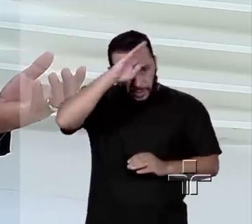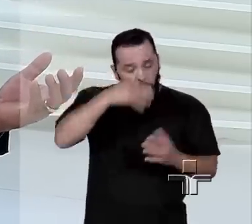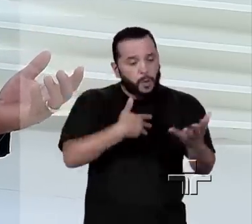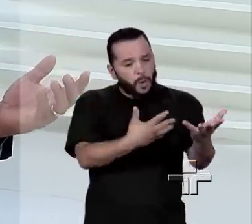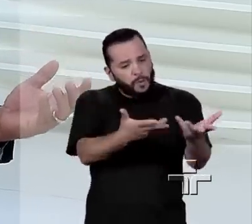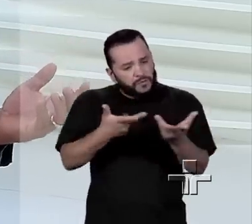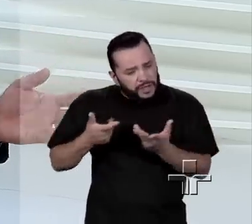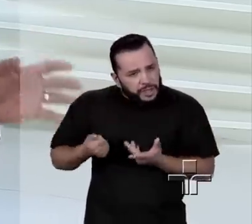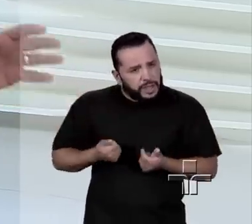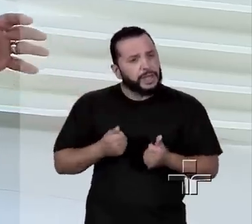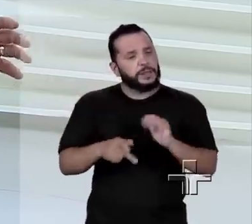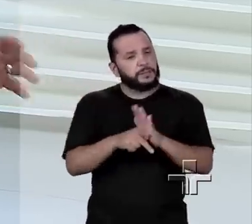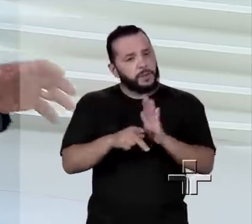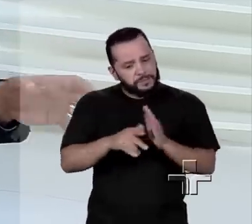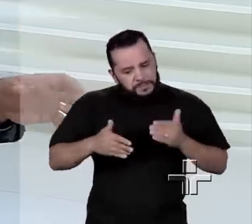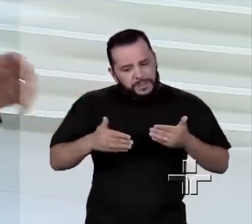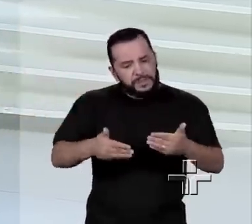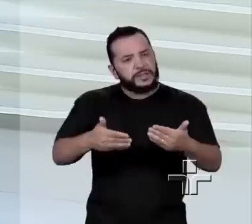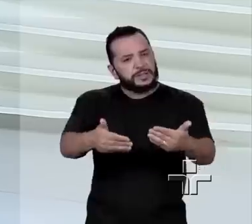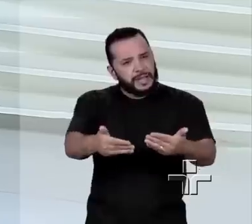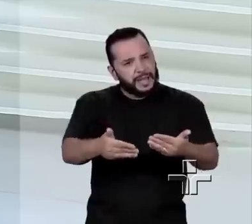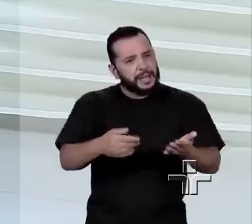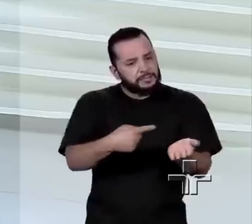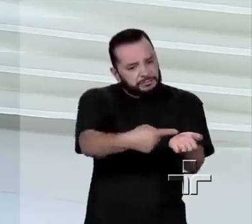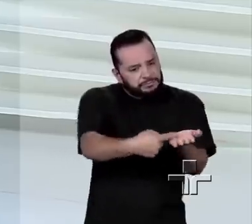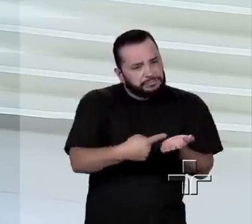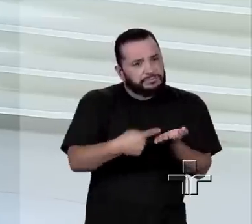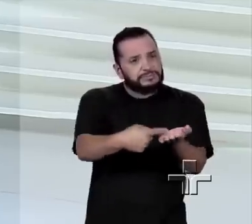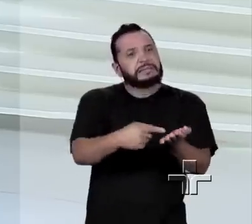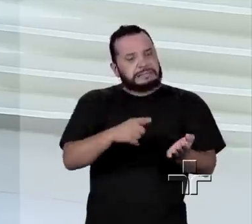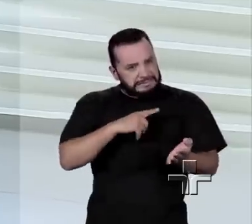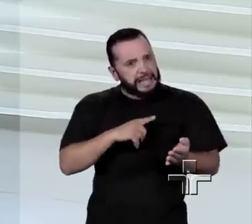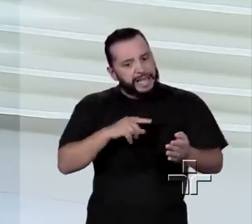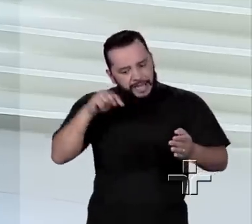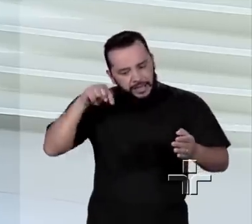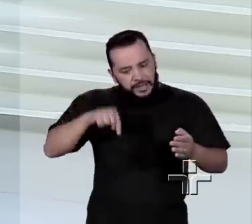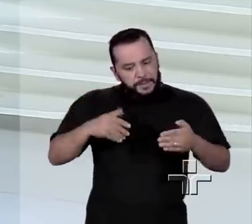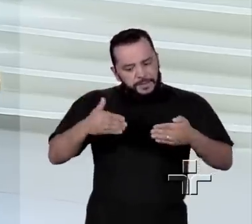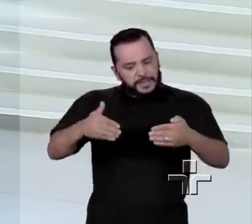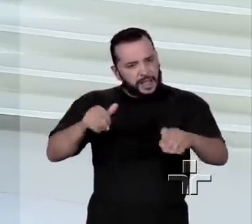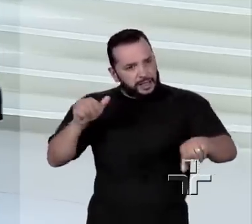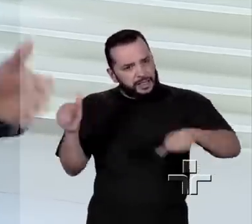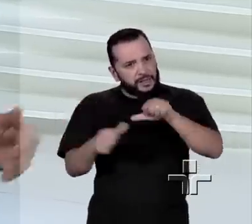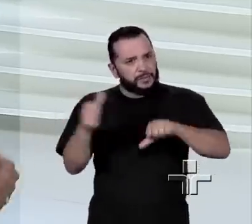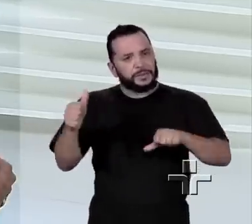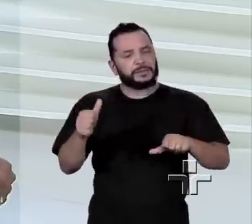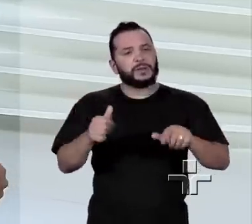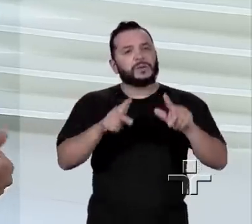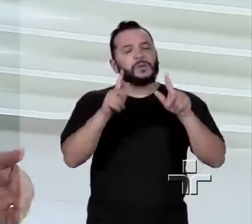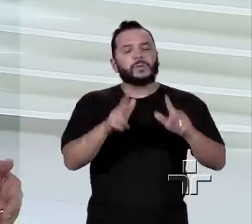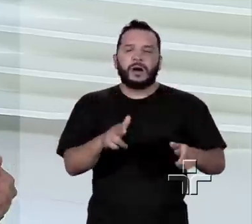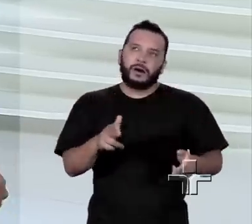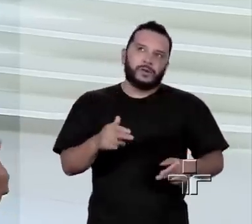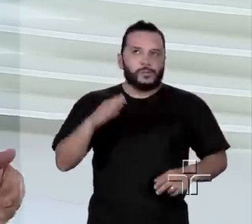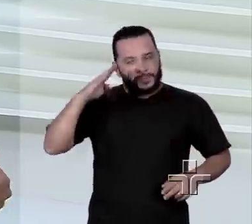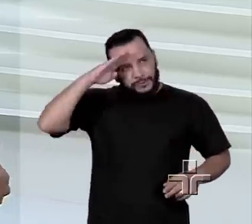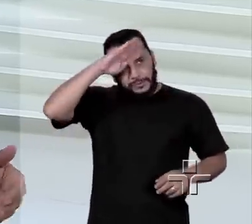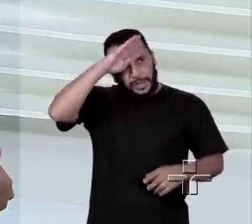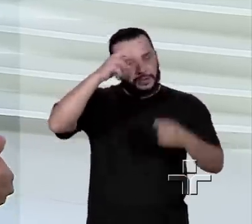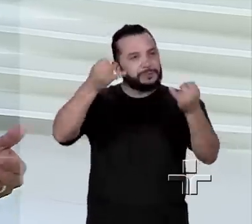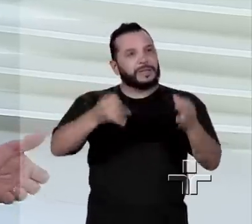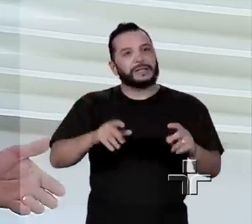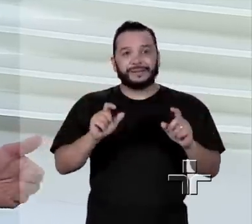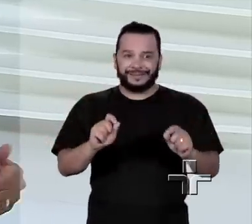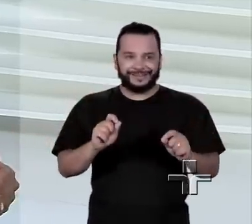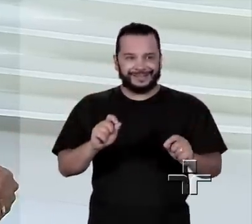numa estrutura. Está se fazendo profundas transformações. Como o próprio presidente usa, muitas vezes